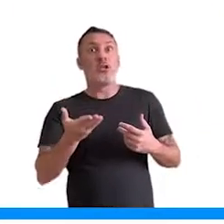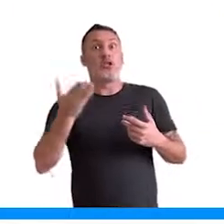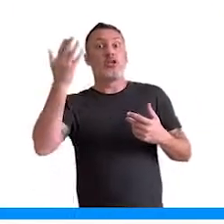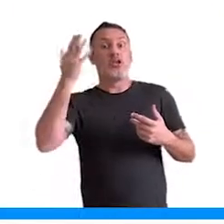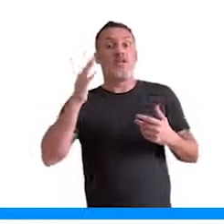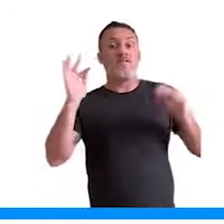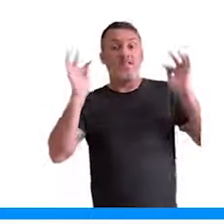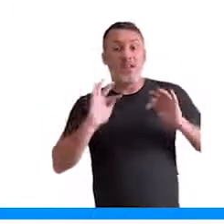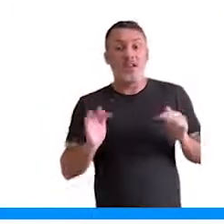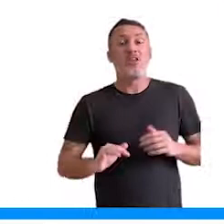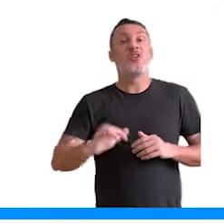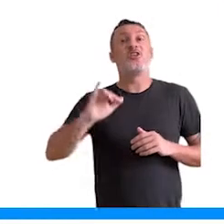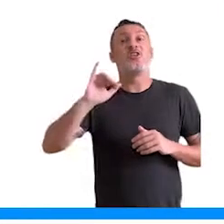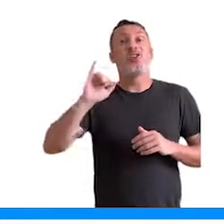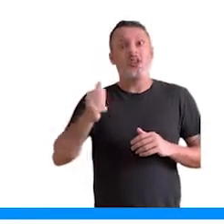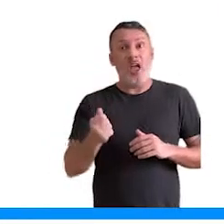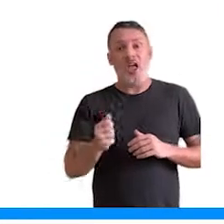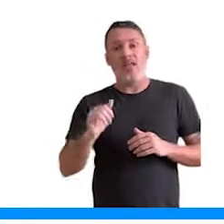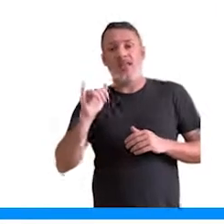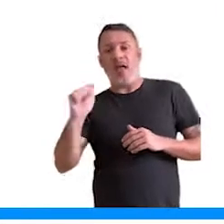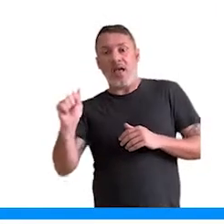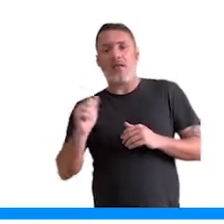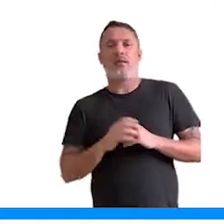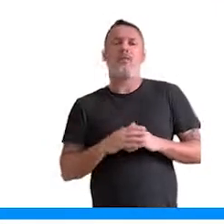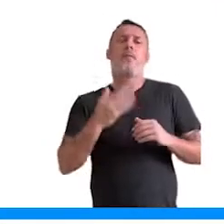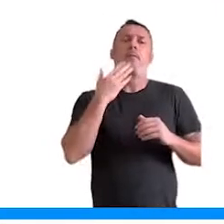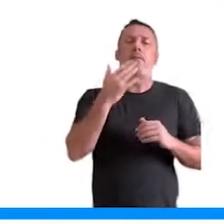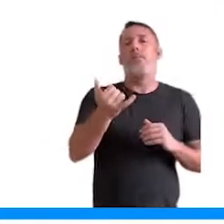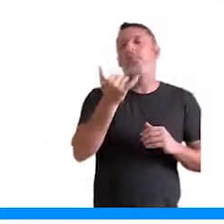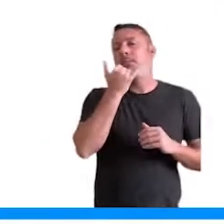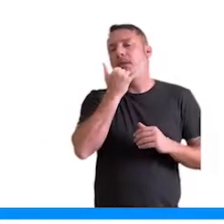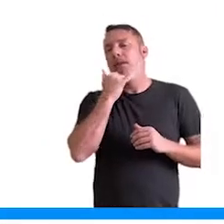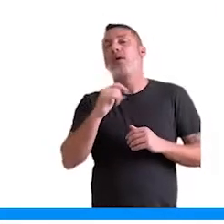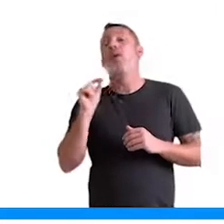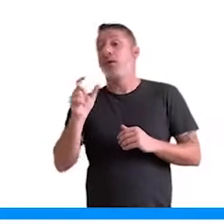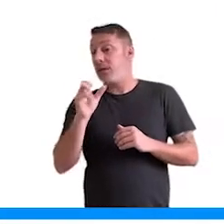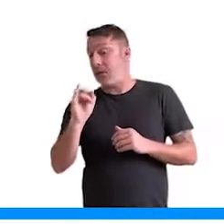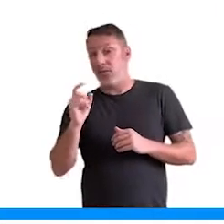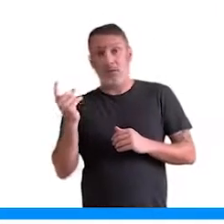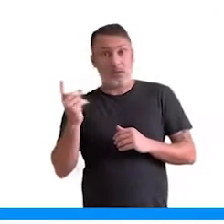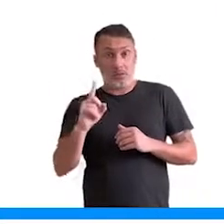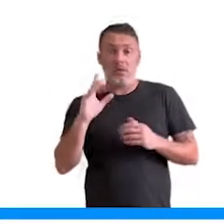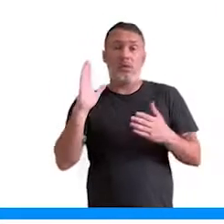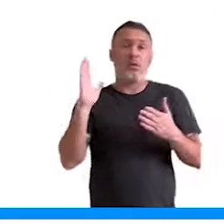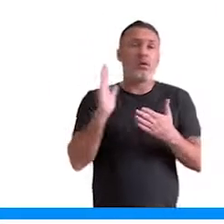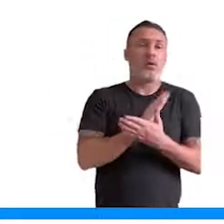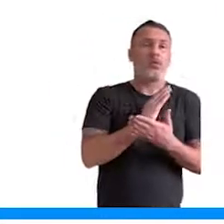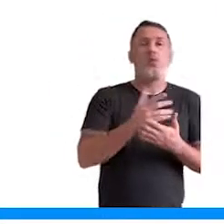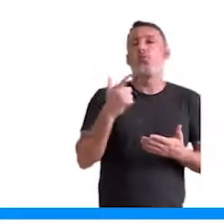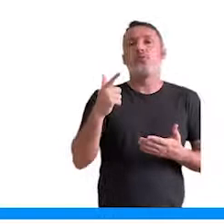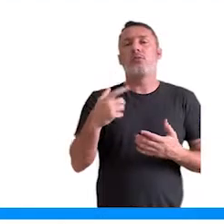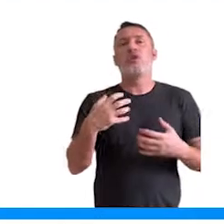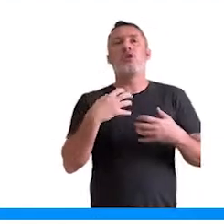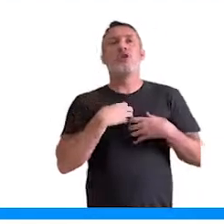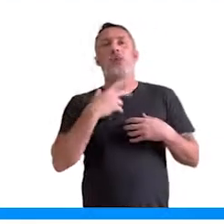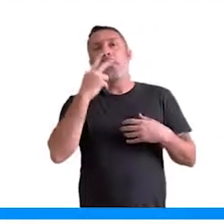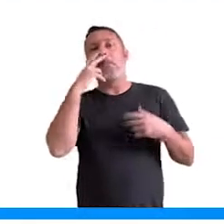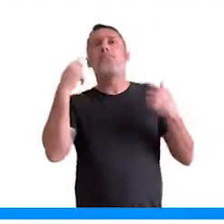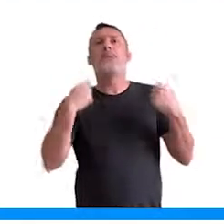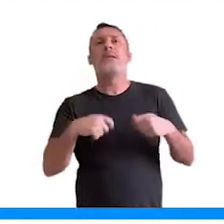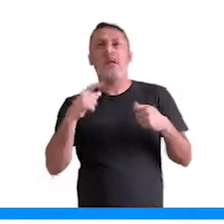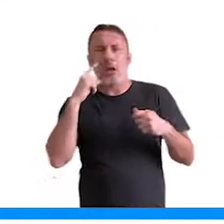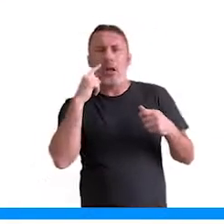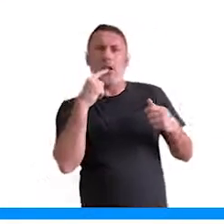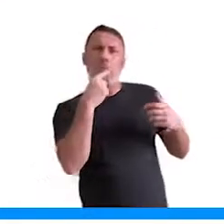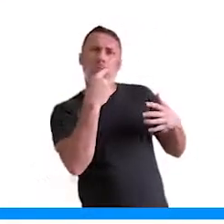feliz já. E aí ele pede perdão, é que se não, alguns não se dão conta de que você não